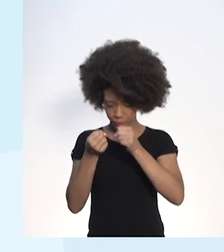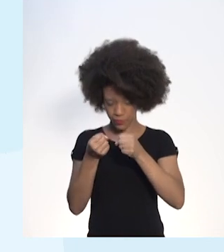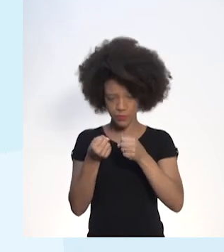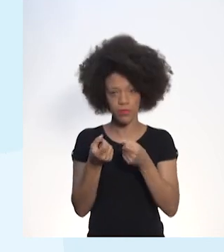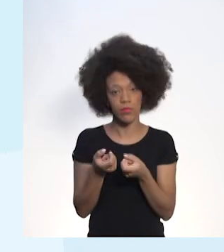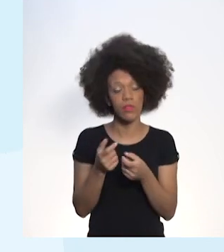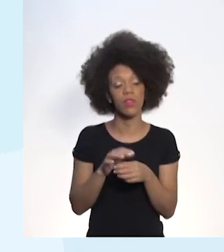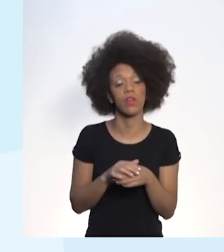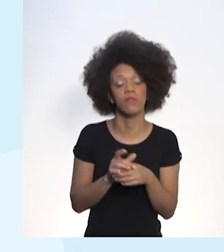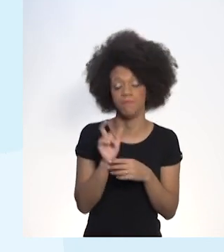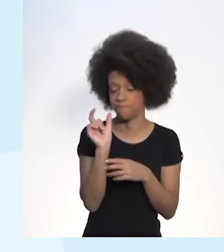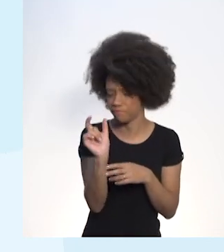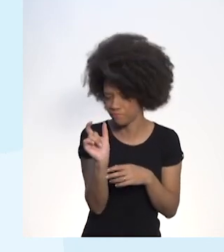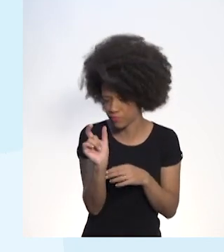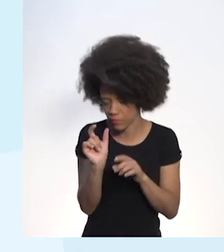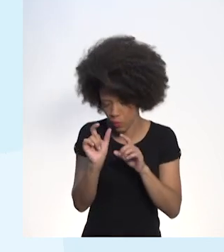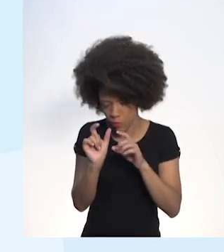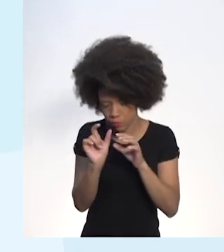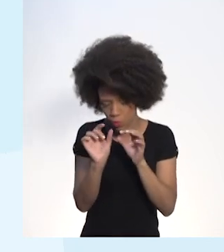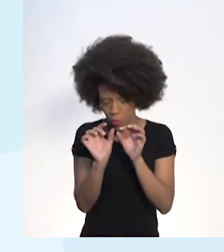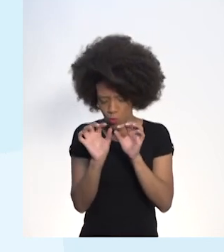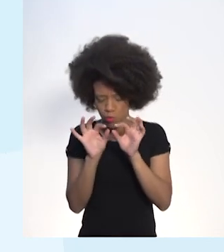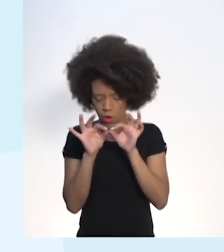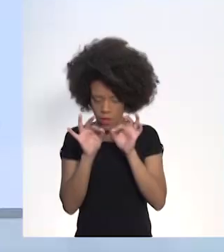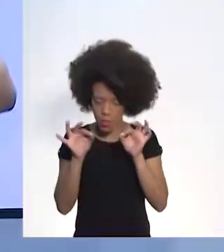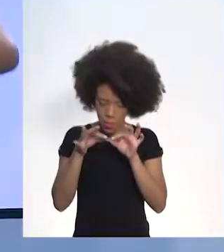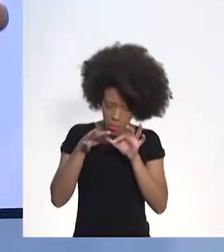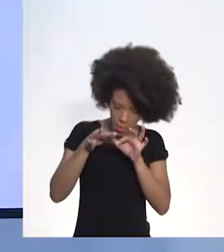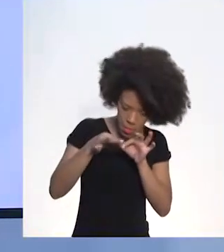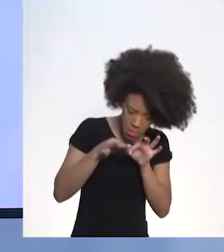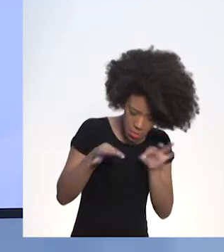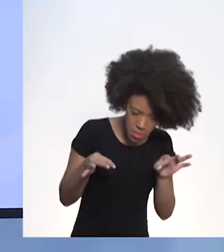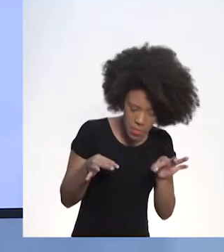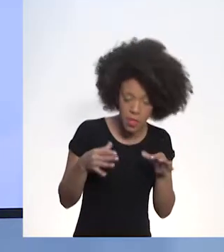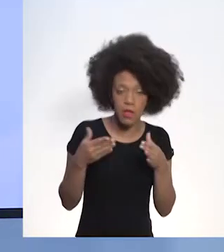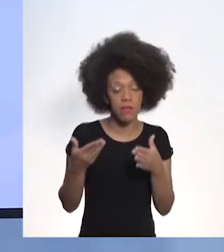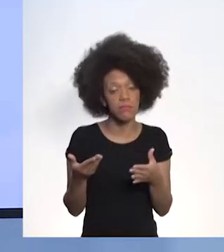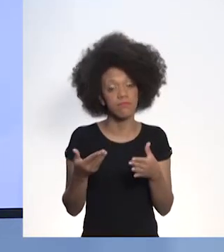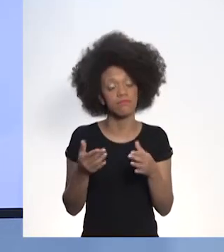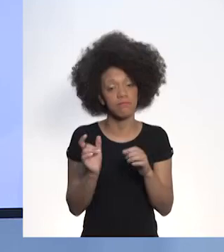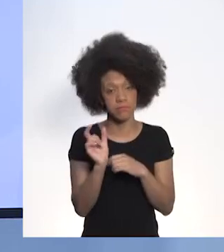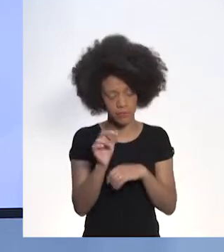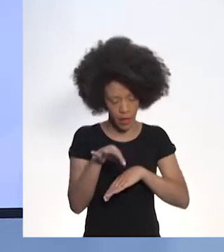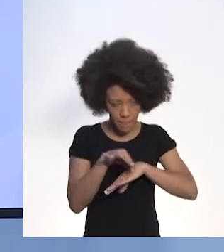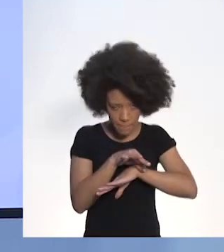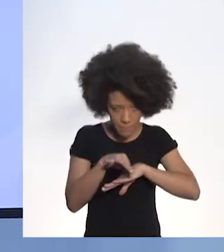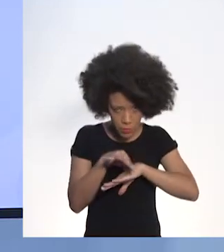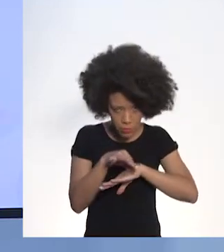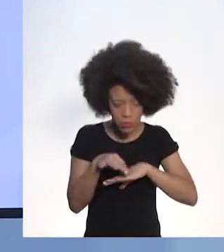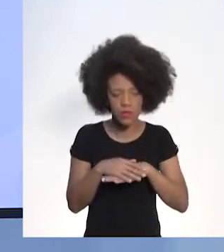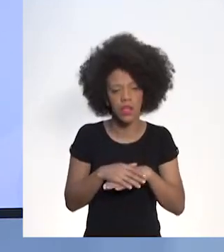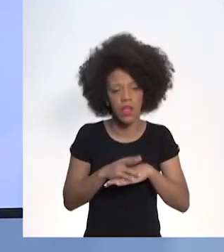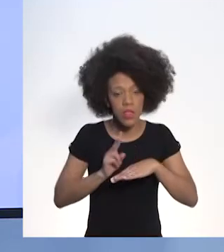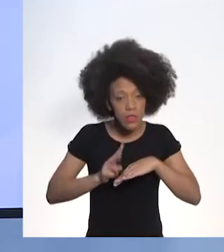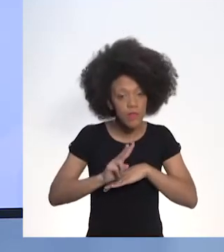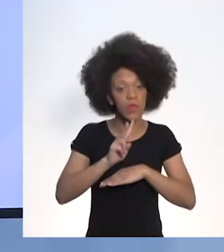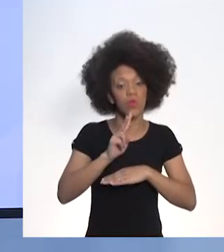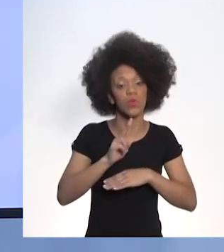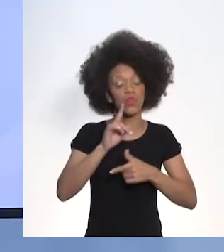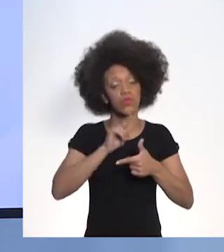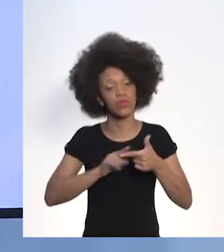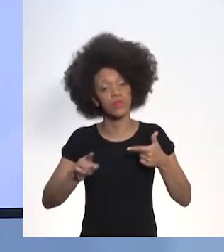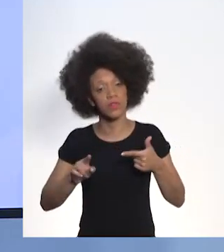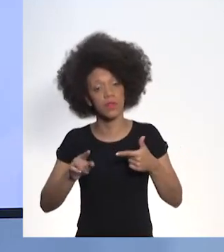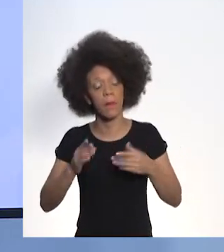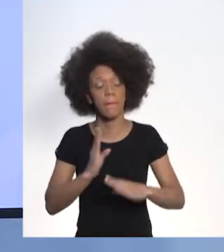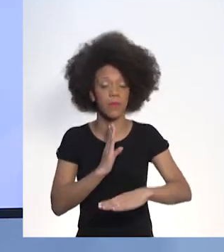eu pego a medida, pego uma trena, uma fita métrica, uma régua e meço isso aí. Pego esse valor, divido pelo